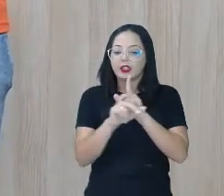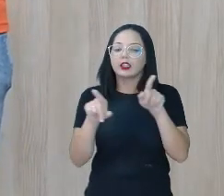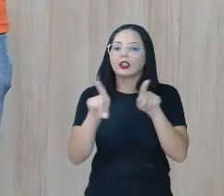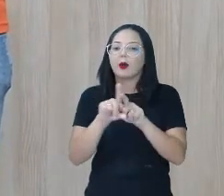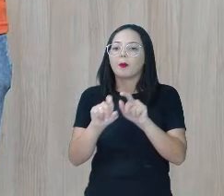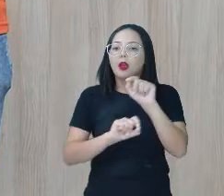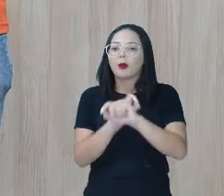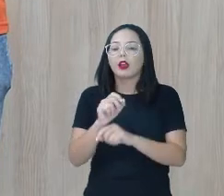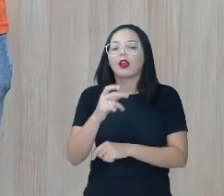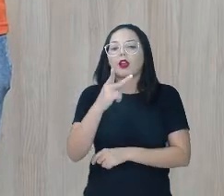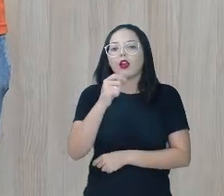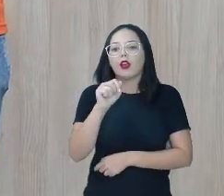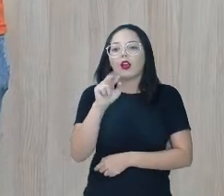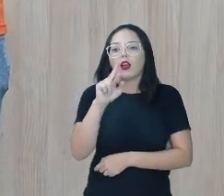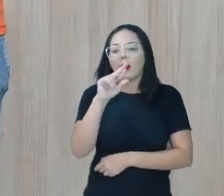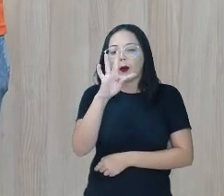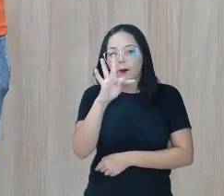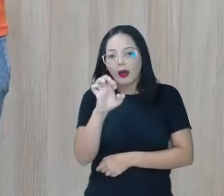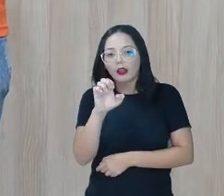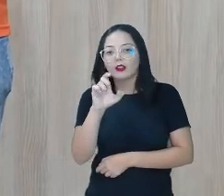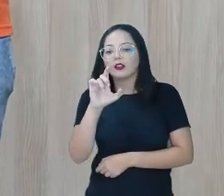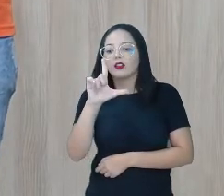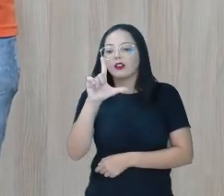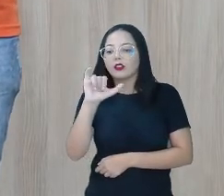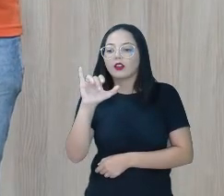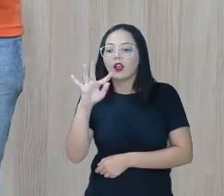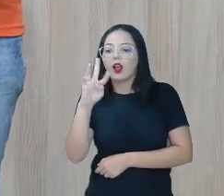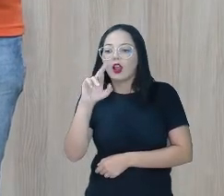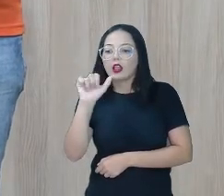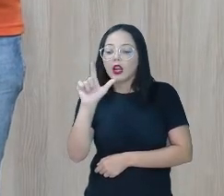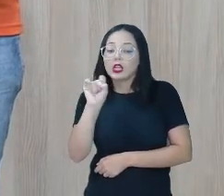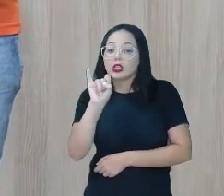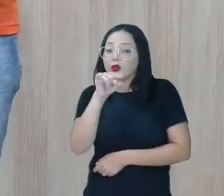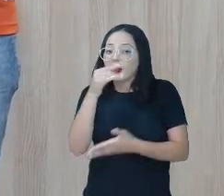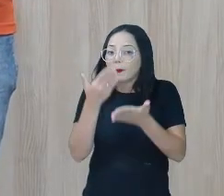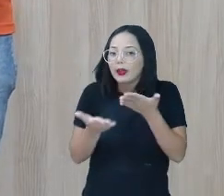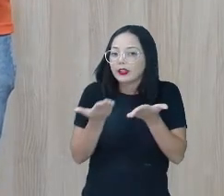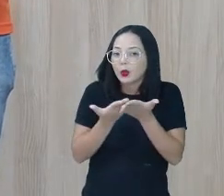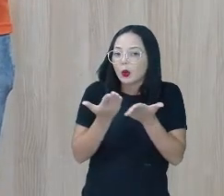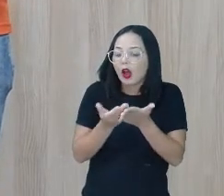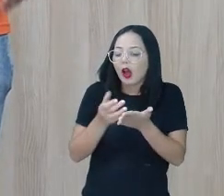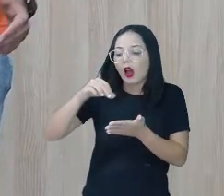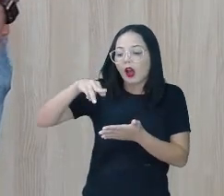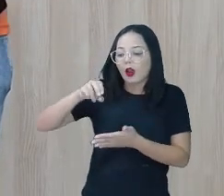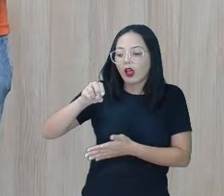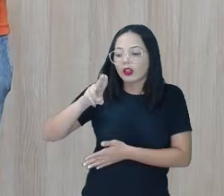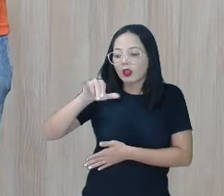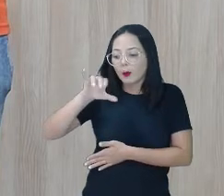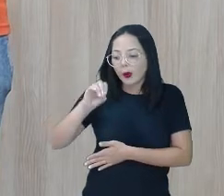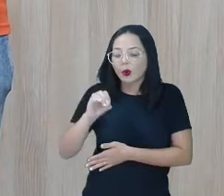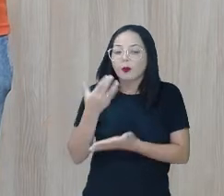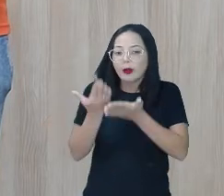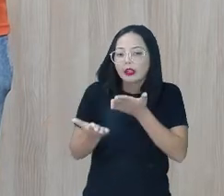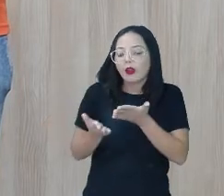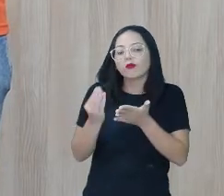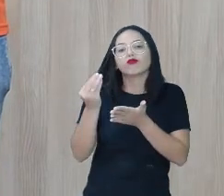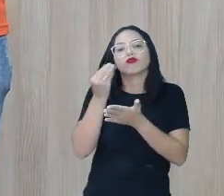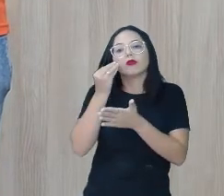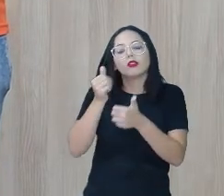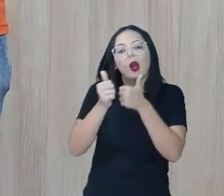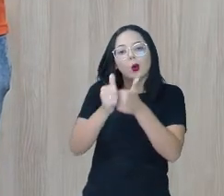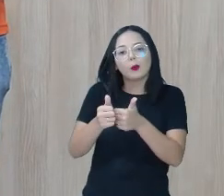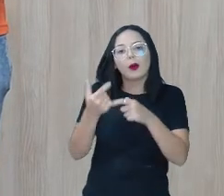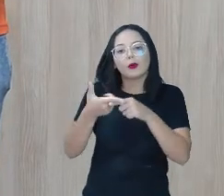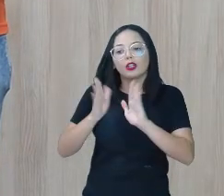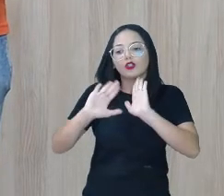aí de parte literal, certo? Se você não acompanhou aí a aula de monômios, tá? Tenta acompanhar, tá lá